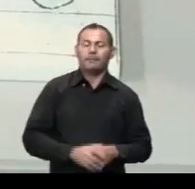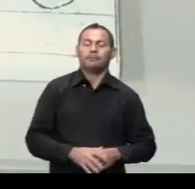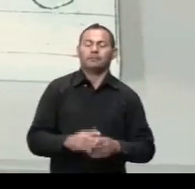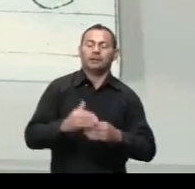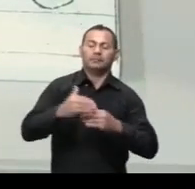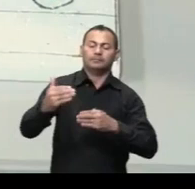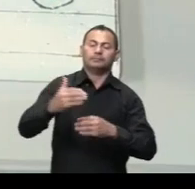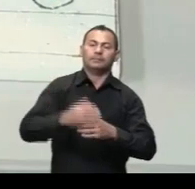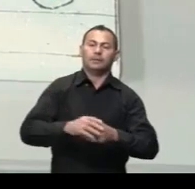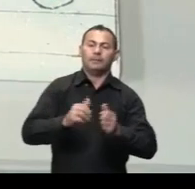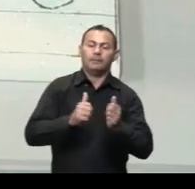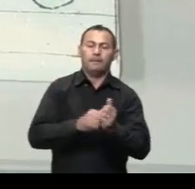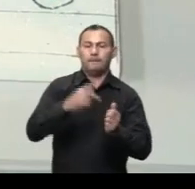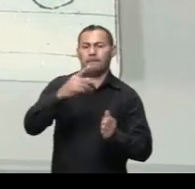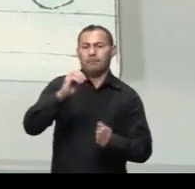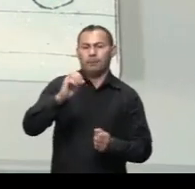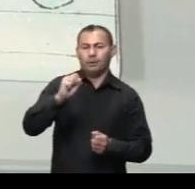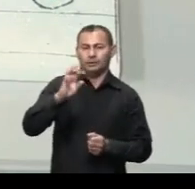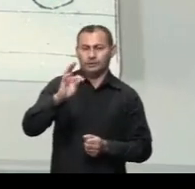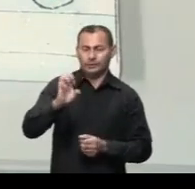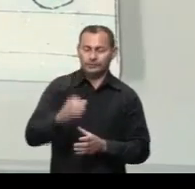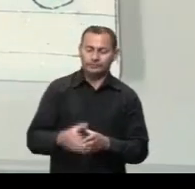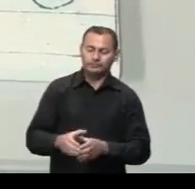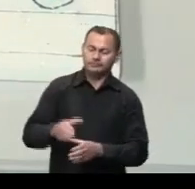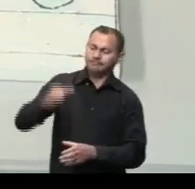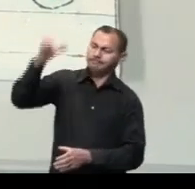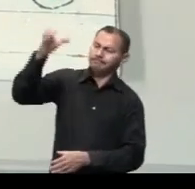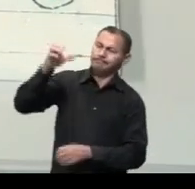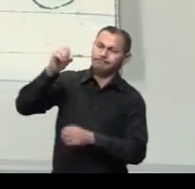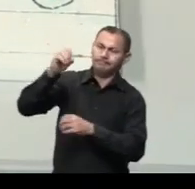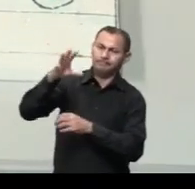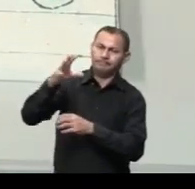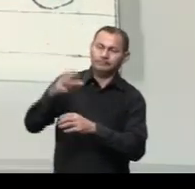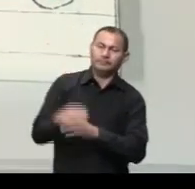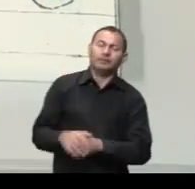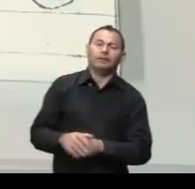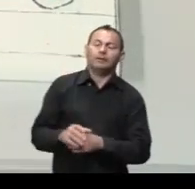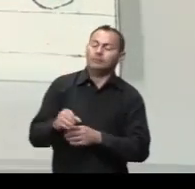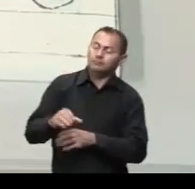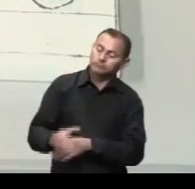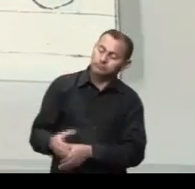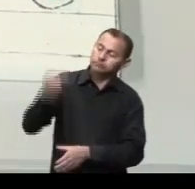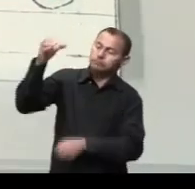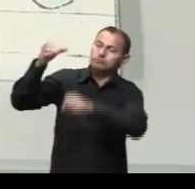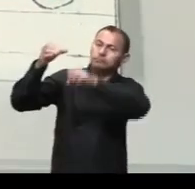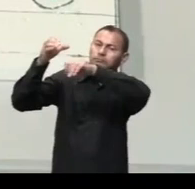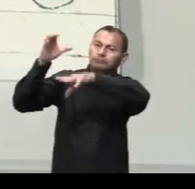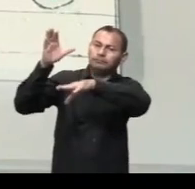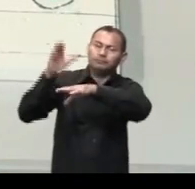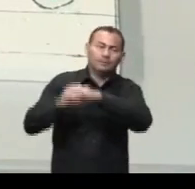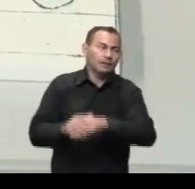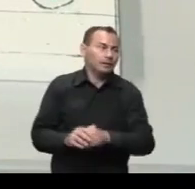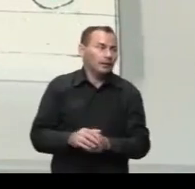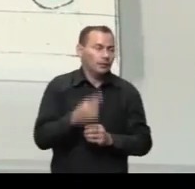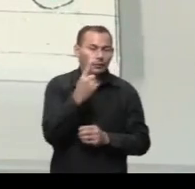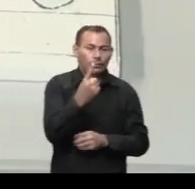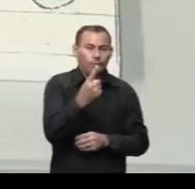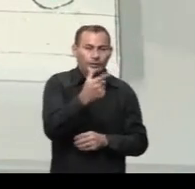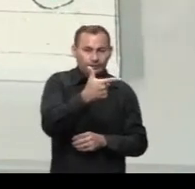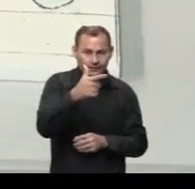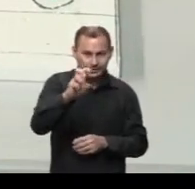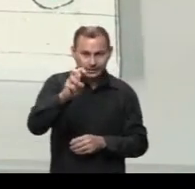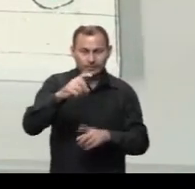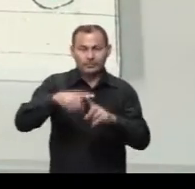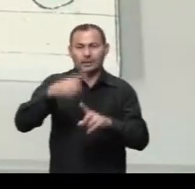da face do meu poste, tá bom? Ah, professor, eu vou fazer assim, ó, vou pegar 1,25 mais 2,74.